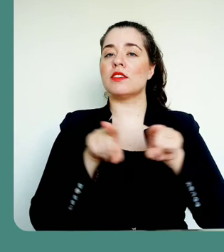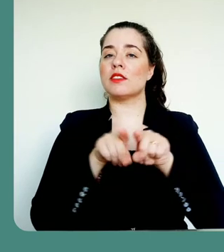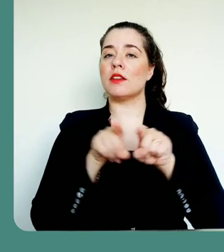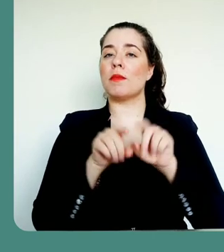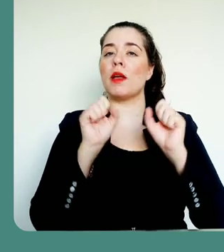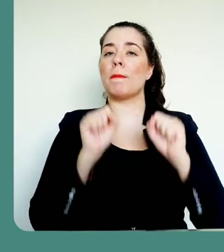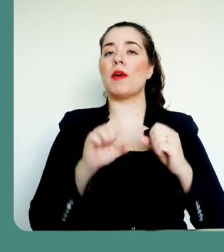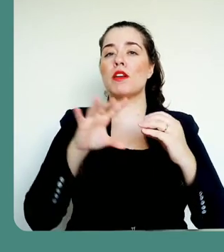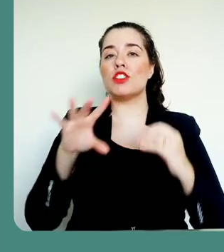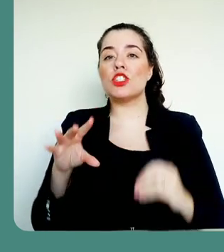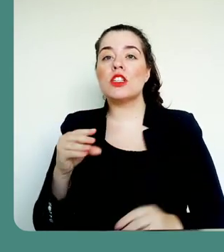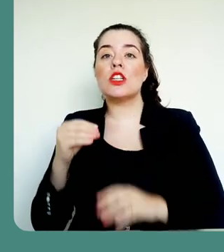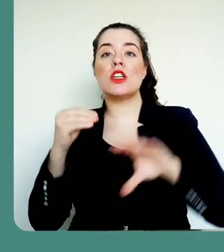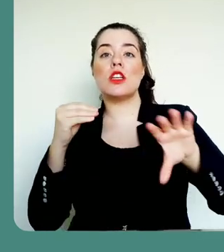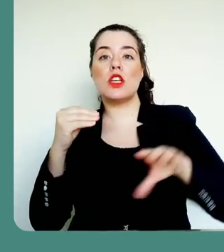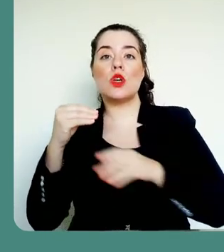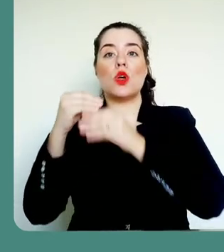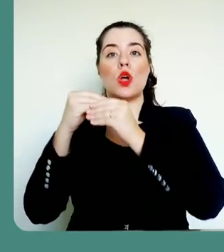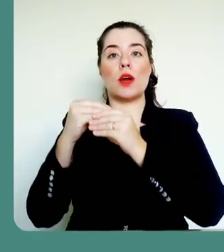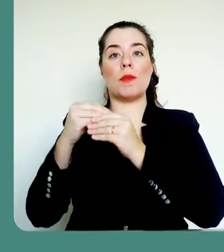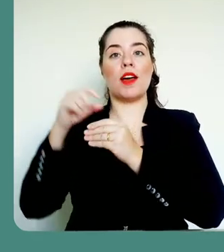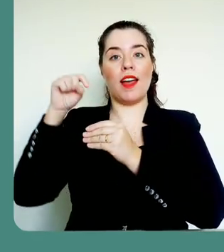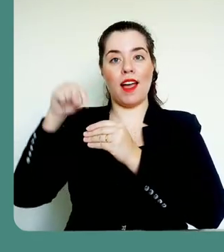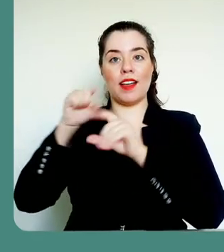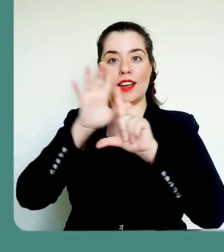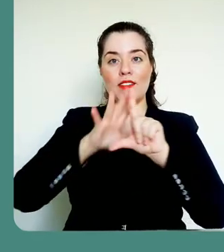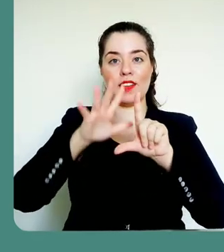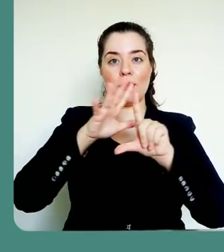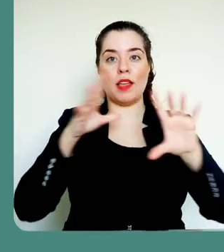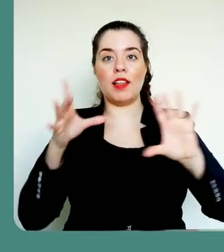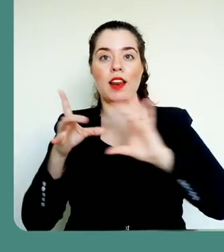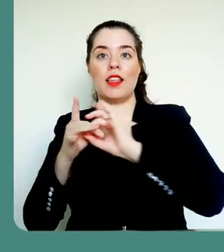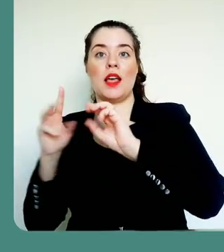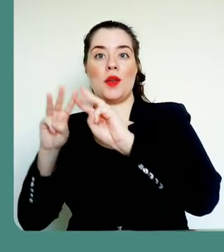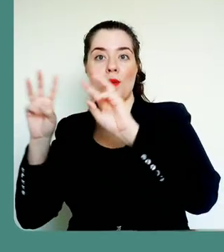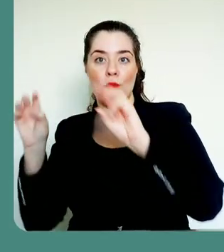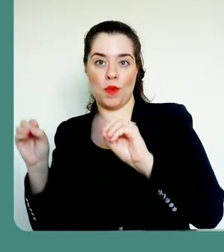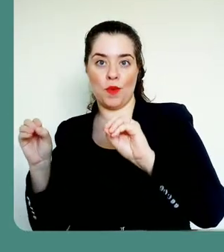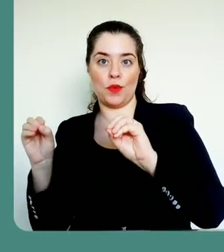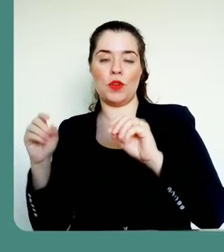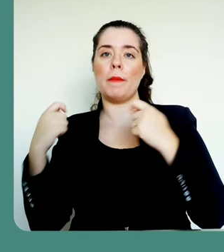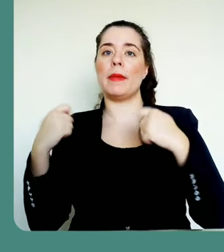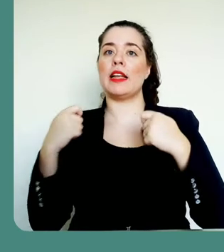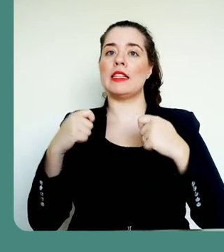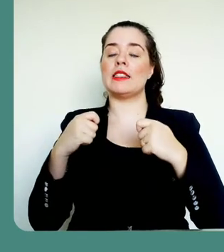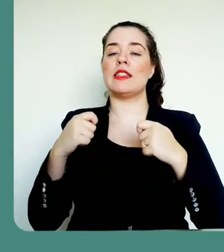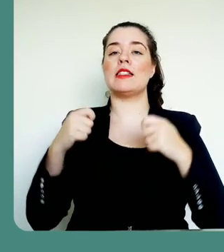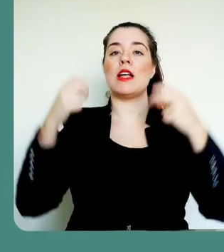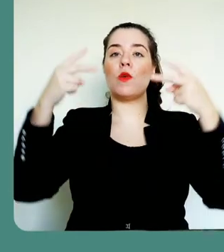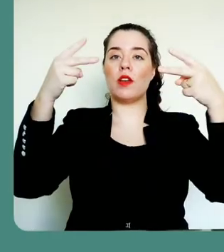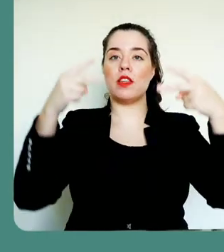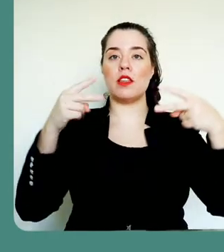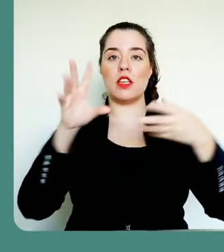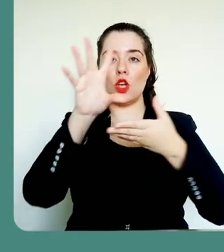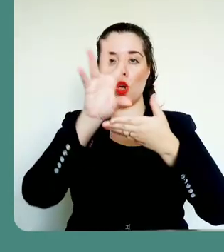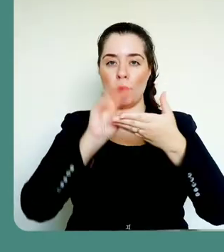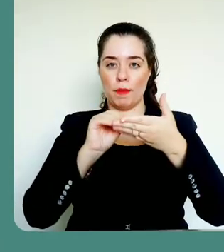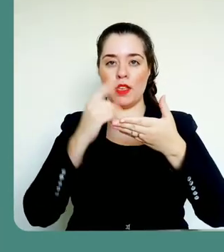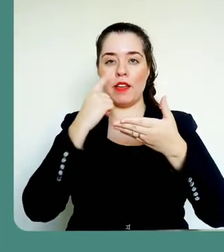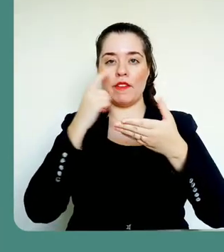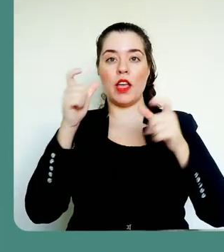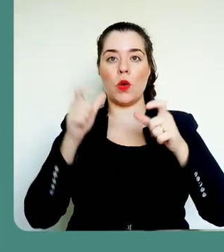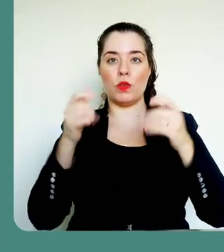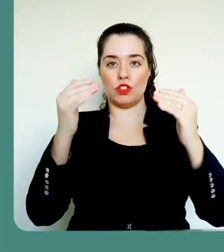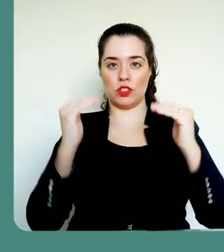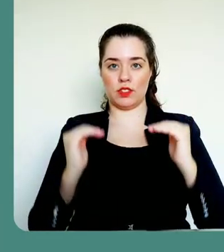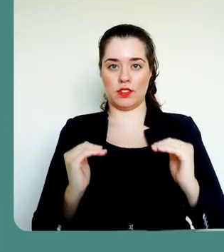pode também incorporar esta ferramenta no Moodle, copiando o seu link do Embedded. Este link está disponível na parte inferior